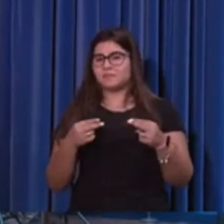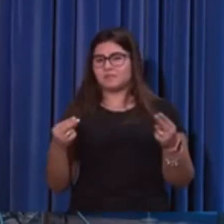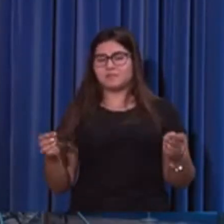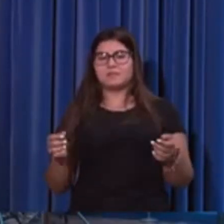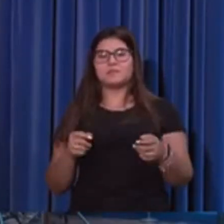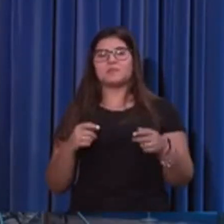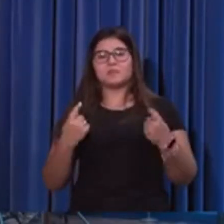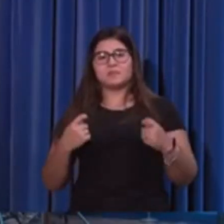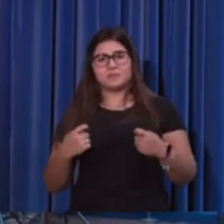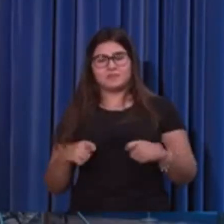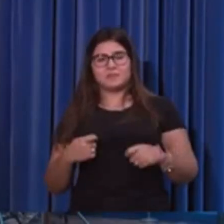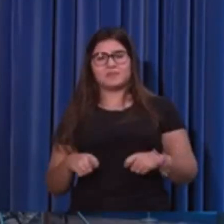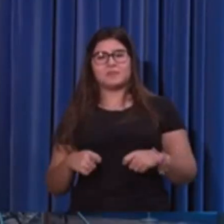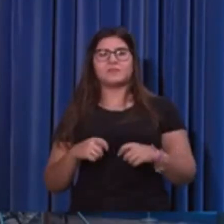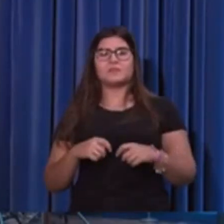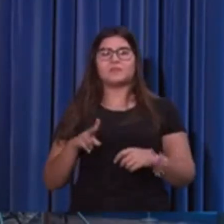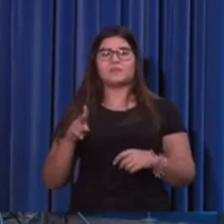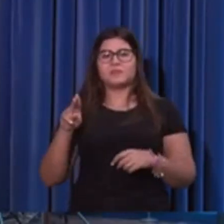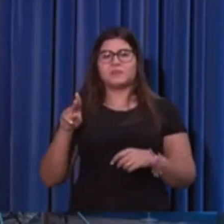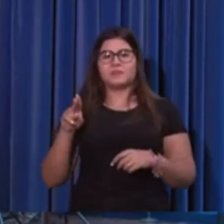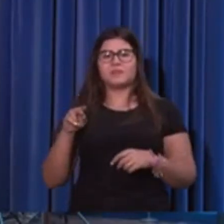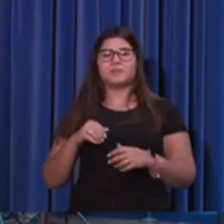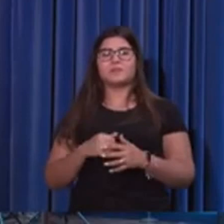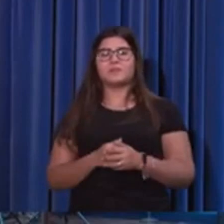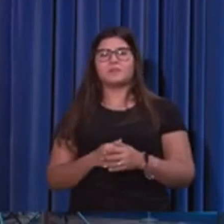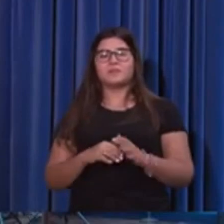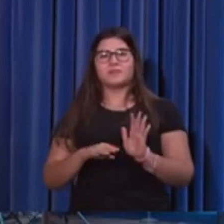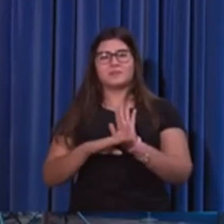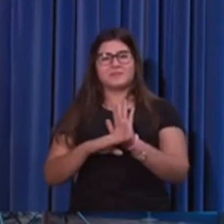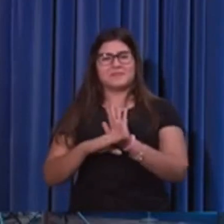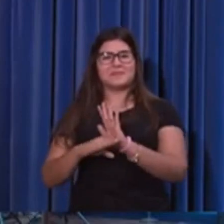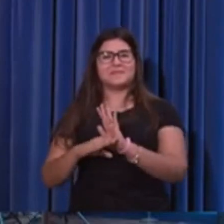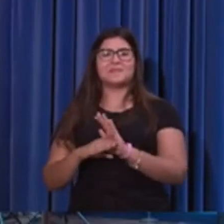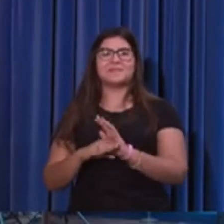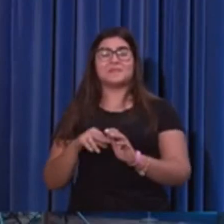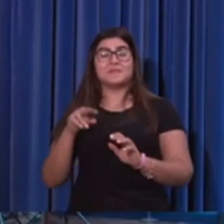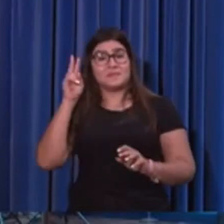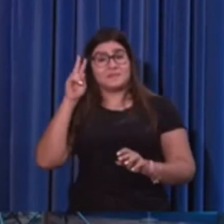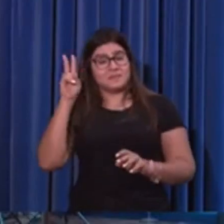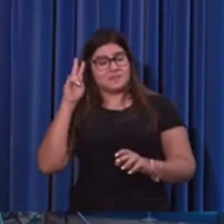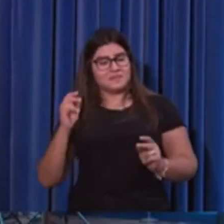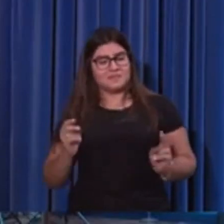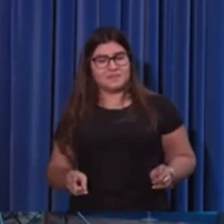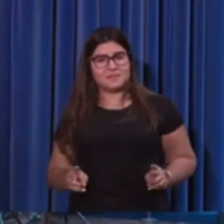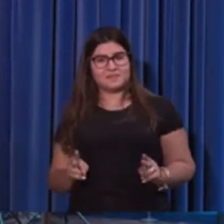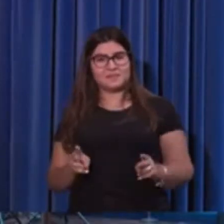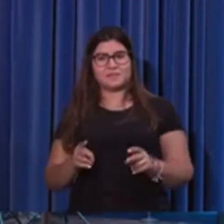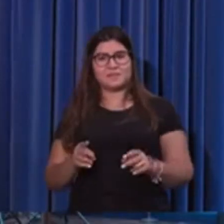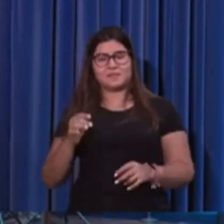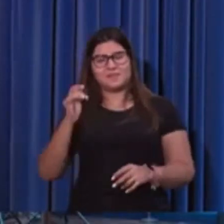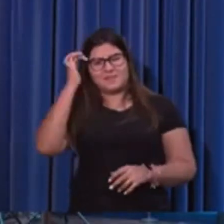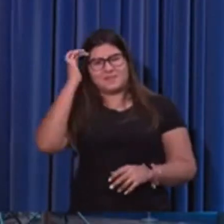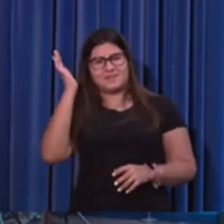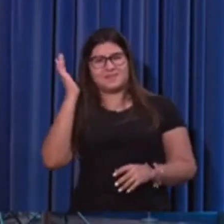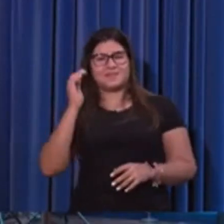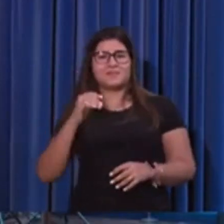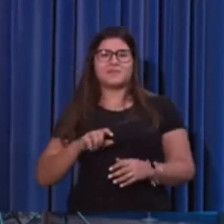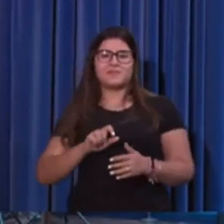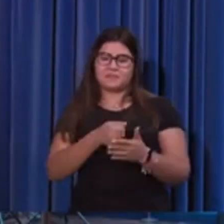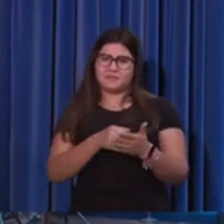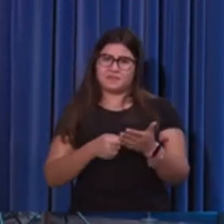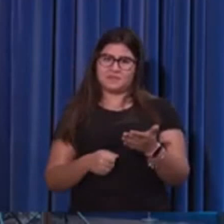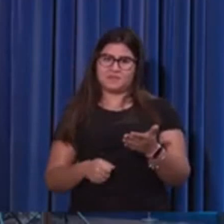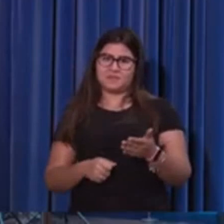irmãos da introdução também. Lembrando sempre que é muito fácil você se inscrever para participar